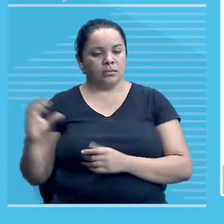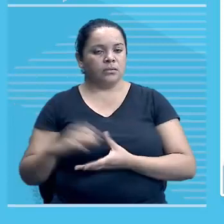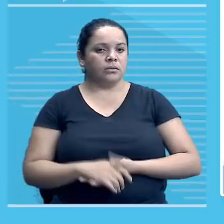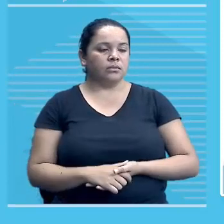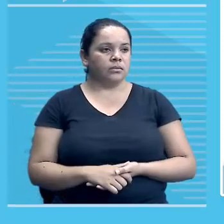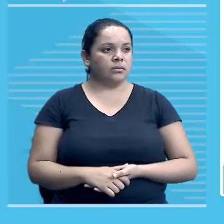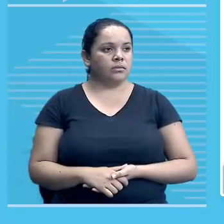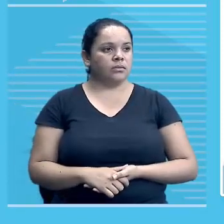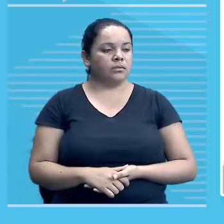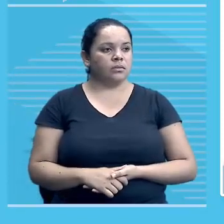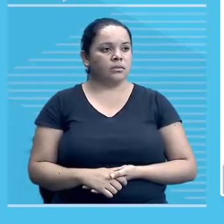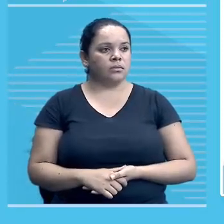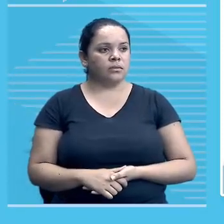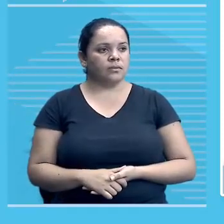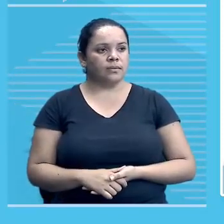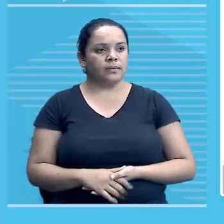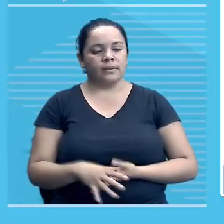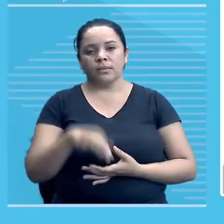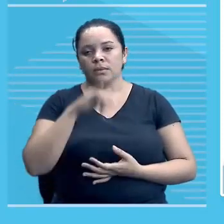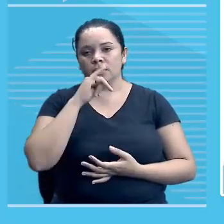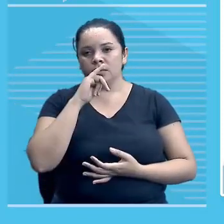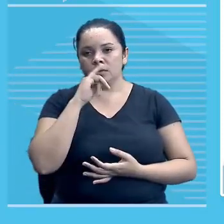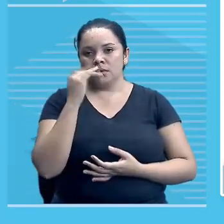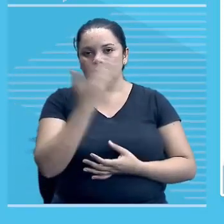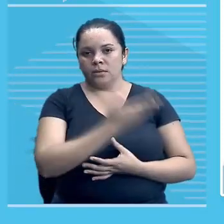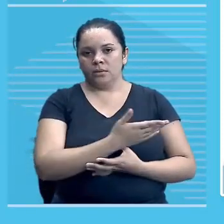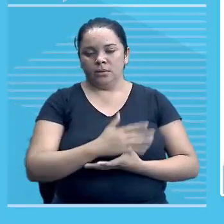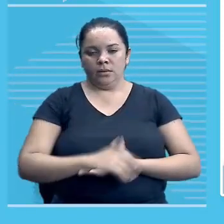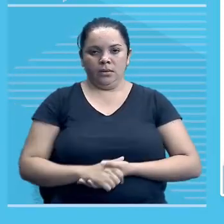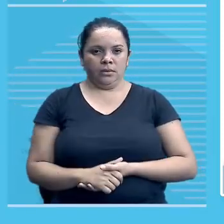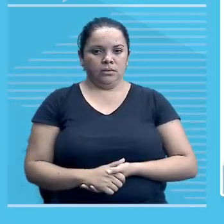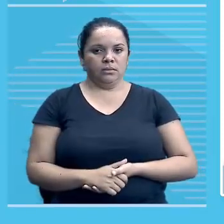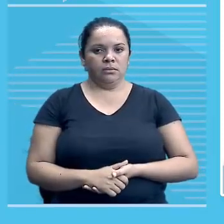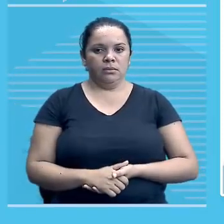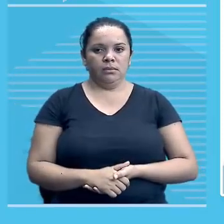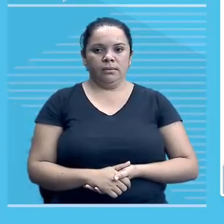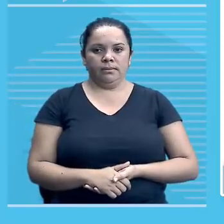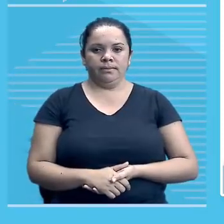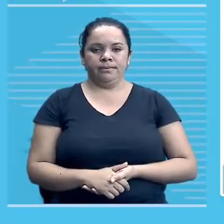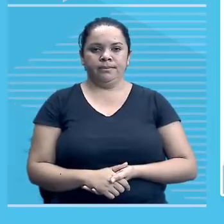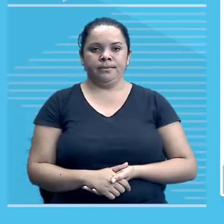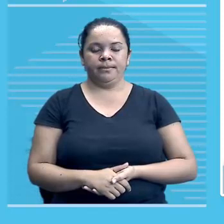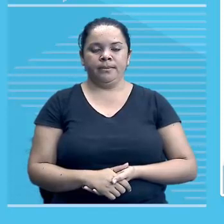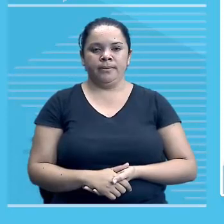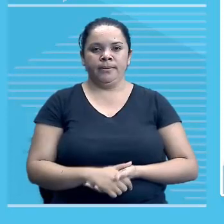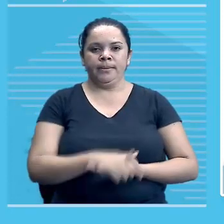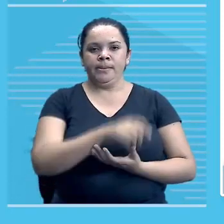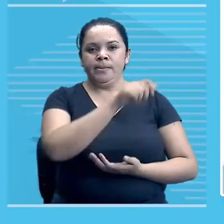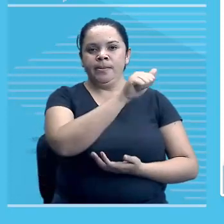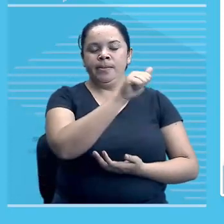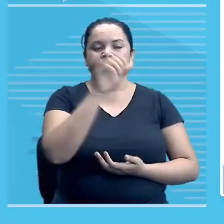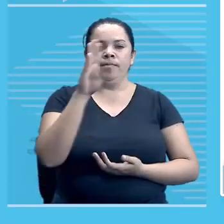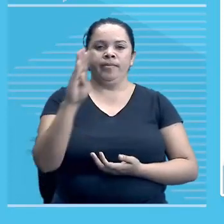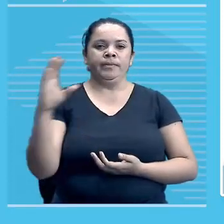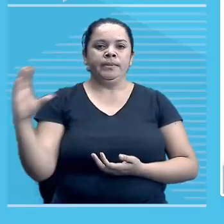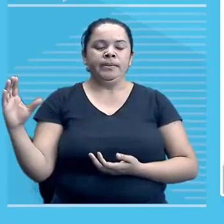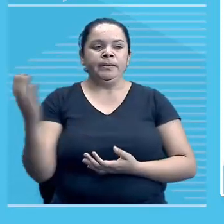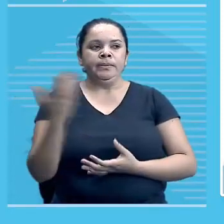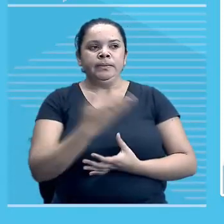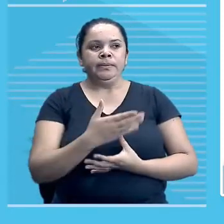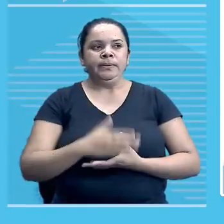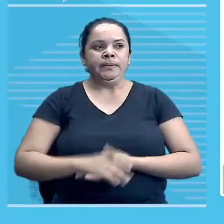coeficientes. Migue nesse exemplo. Quem é o A? O A é 1, o B é menos 5 e o C é igual a